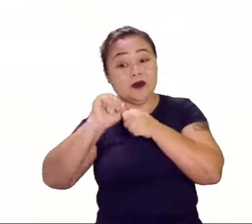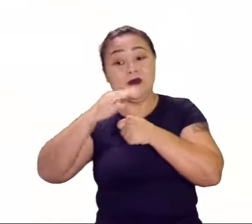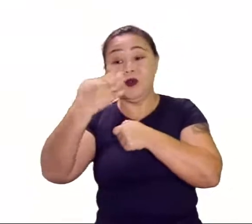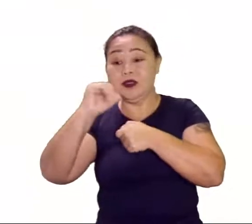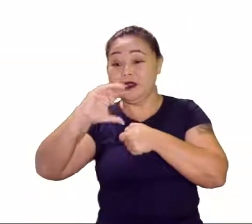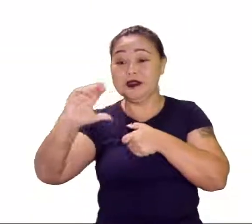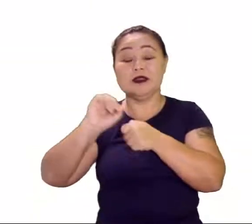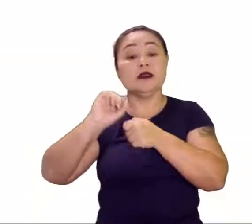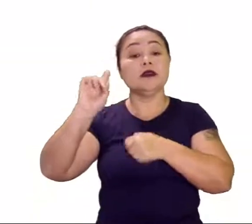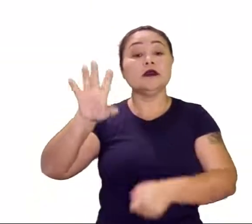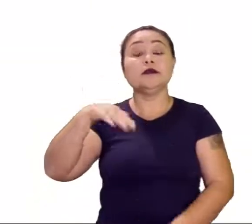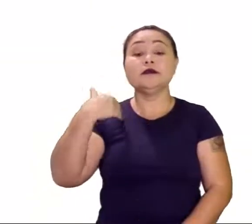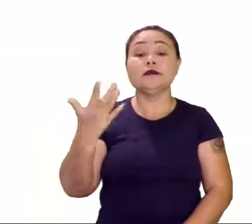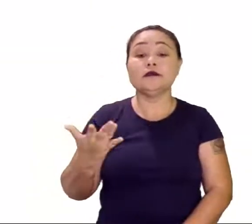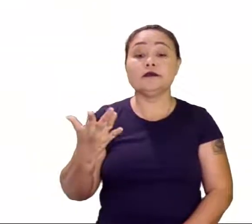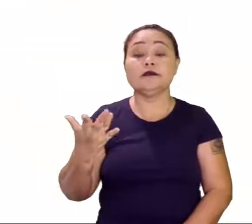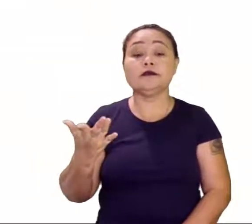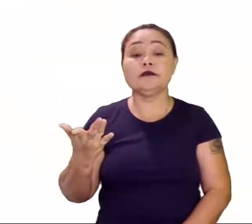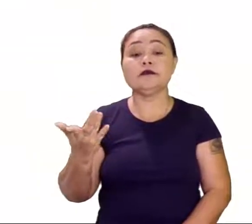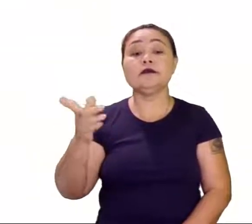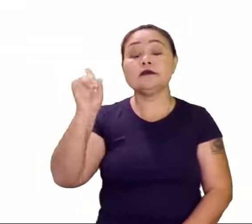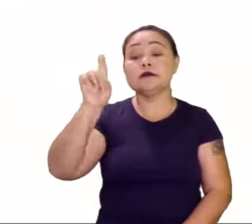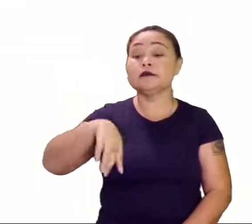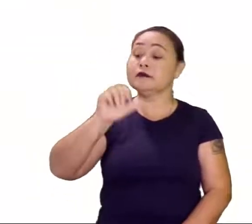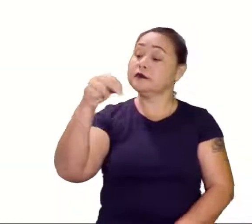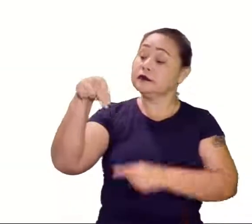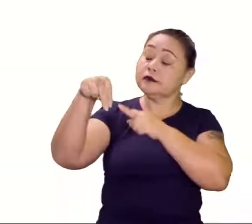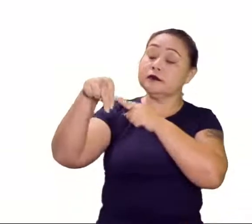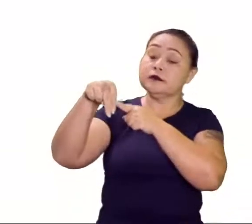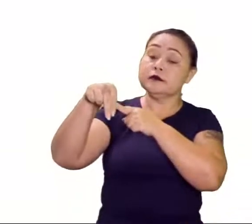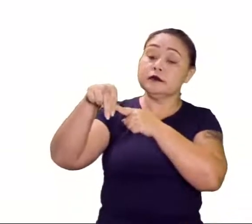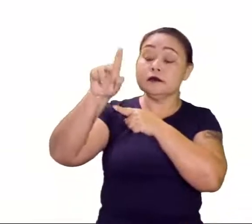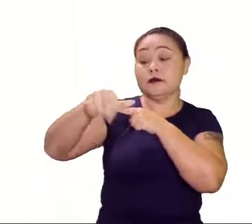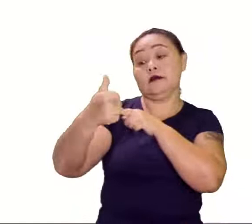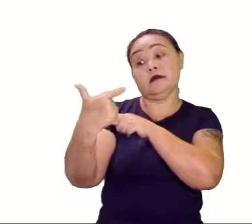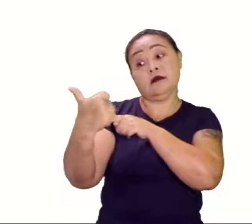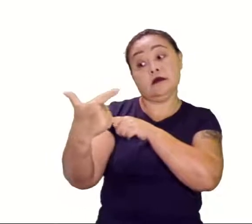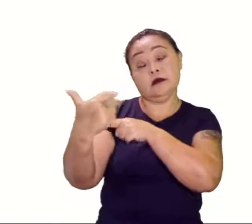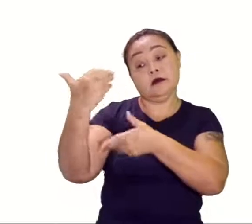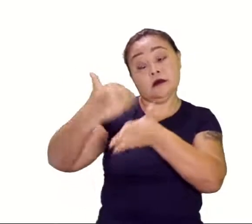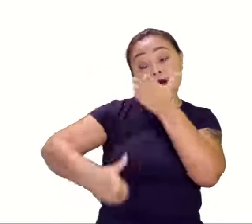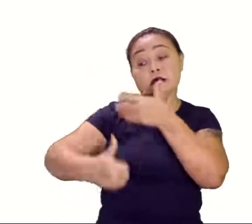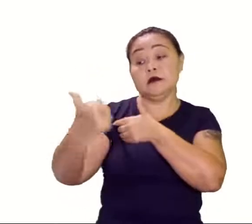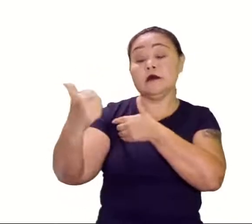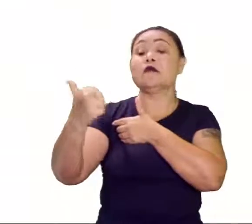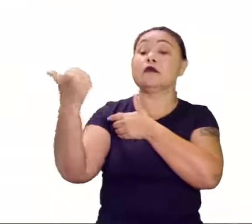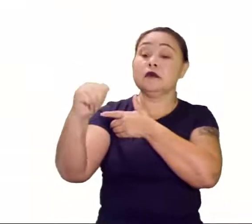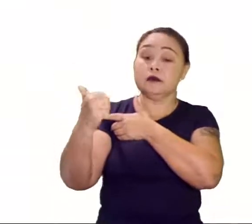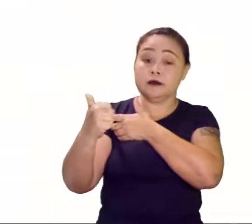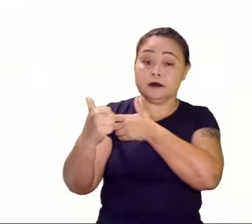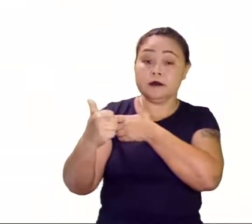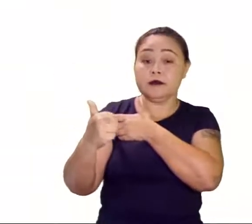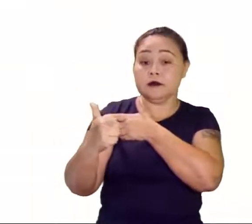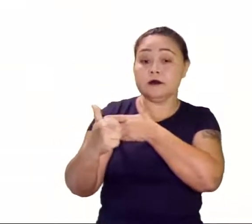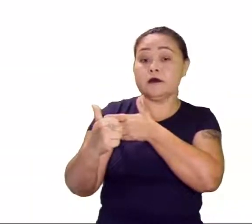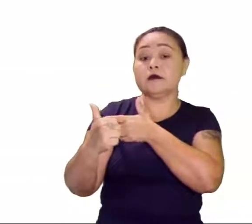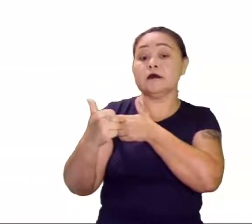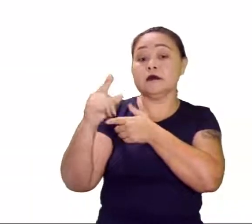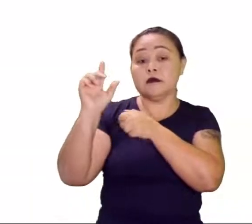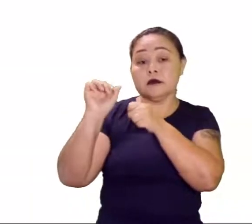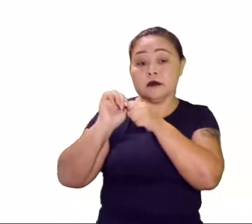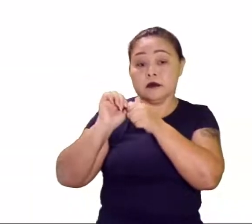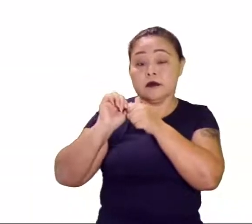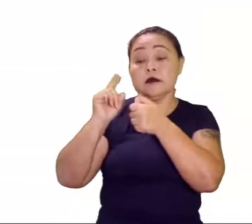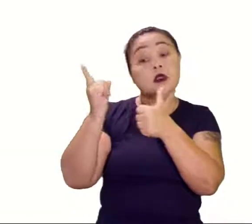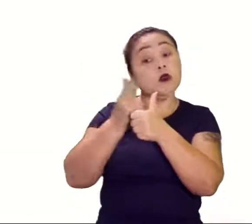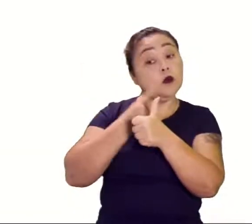4AC. Então, quem é o nosso N? O N é 12. É 12, tira 1, 11, né? Então, o nosso A12 vai ser o